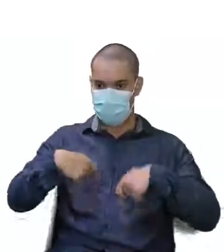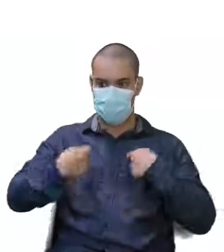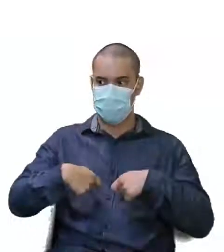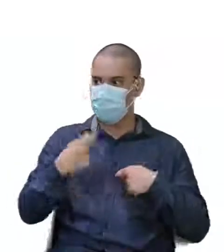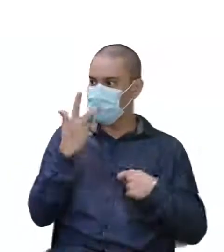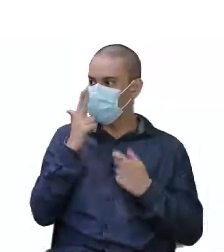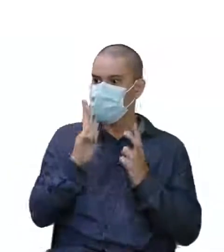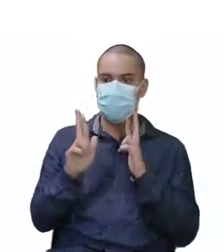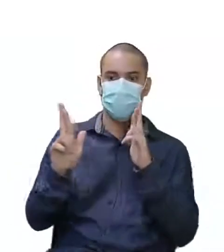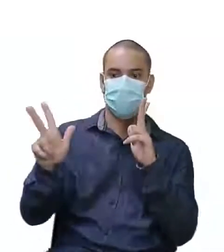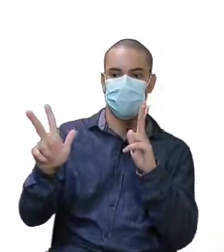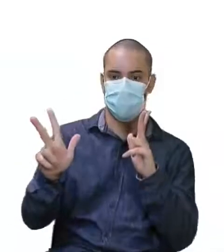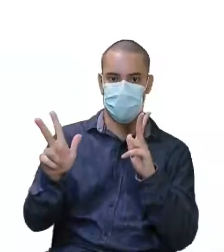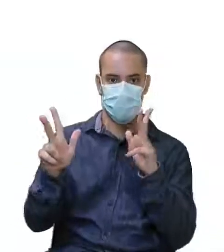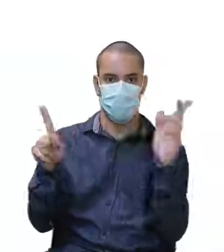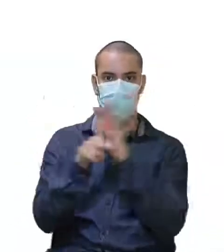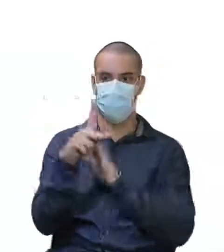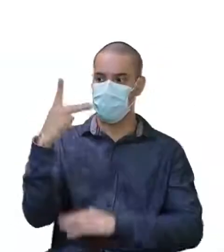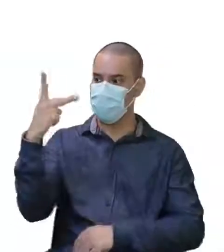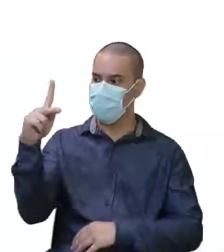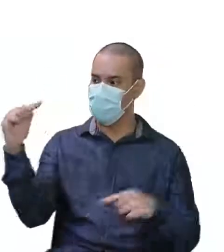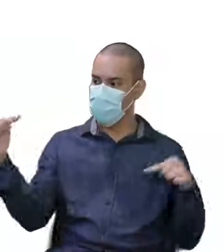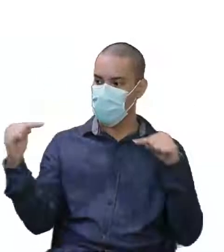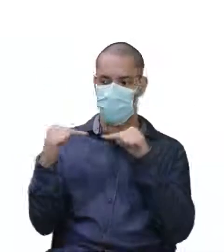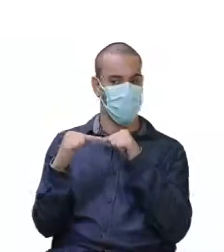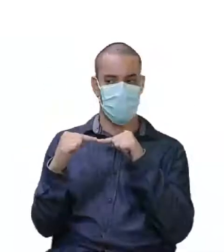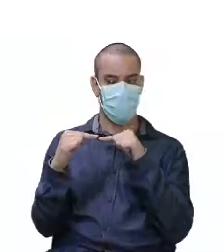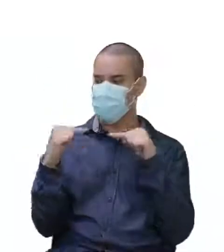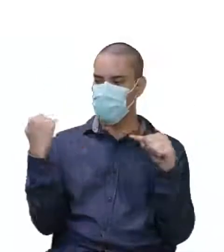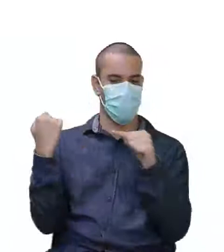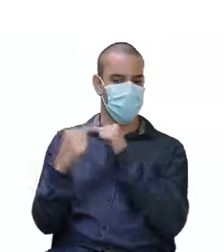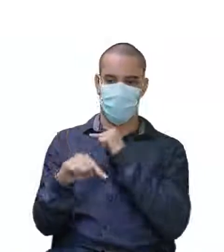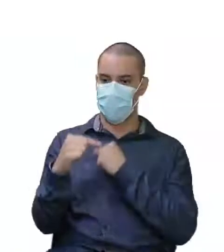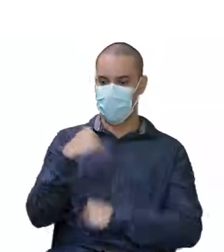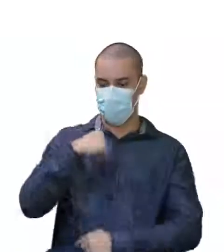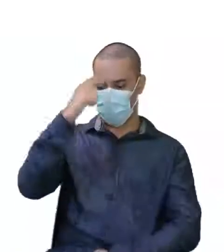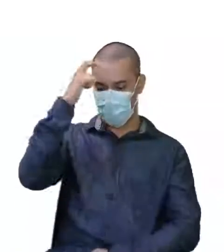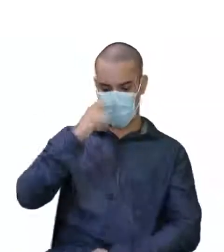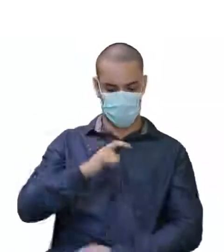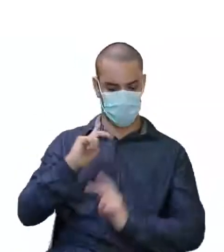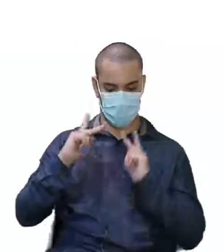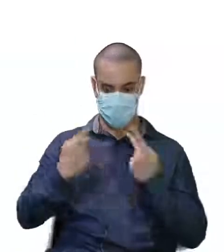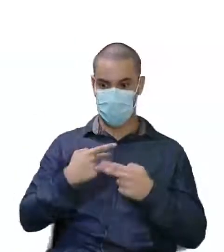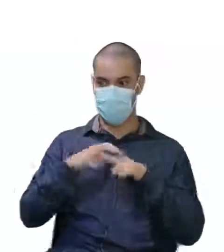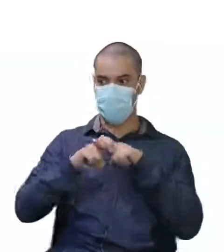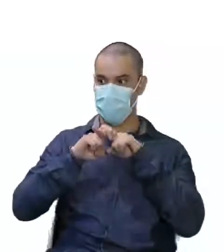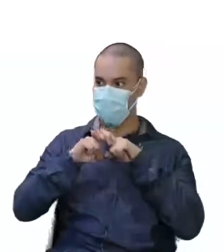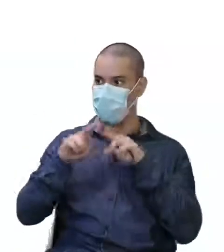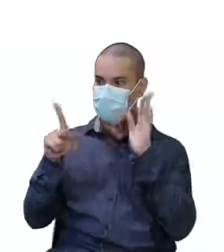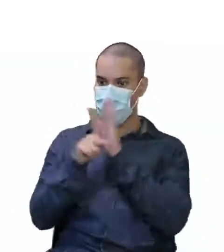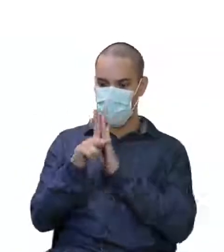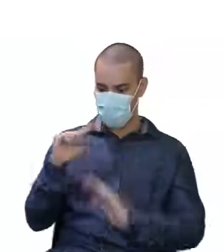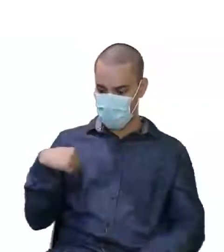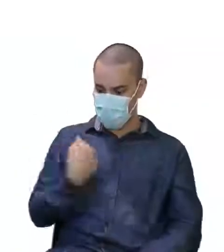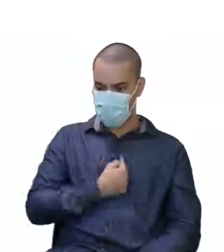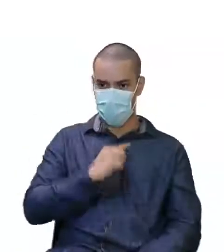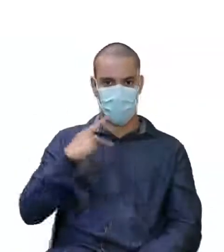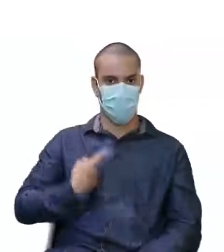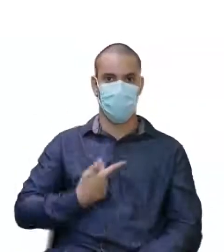não são coerentes com o que se encontra naquele ambiente. Então, jamais aquilo vai ser um habitat ideal para a